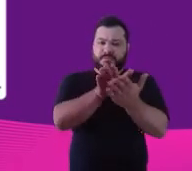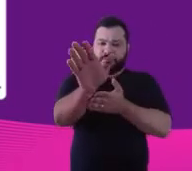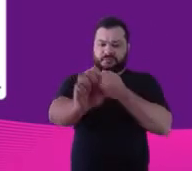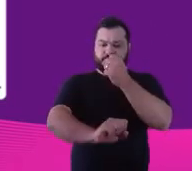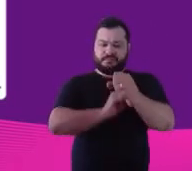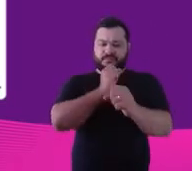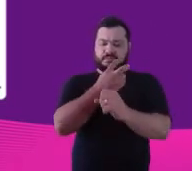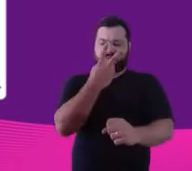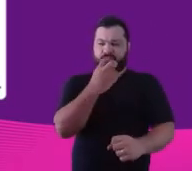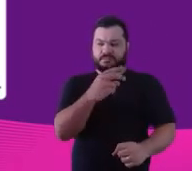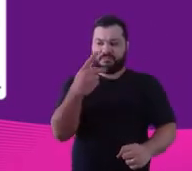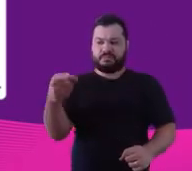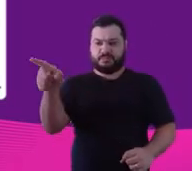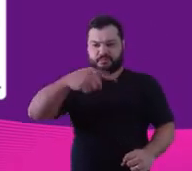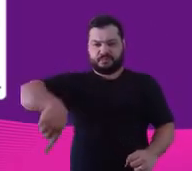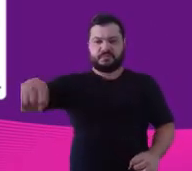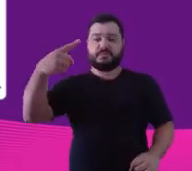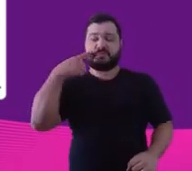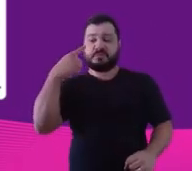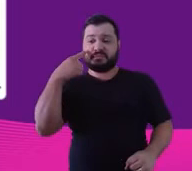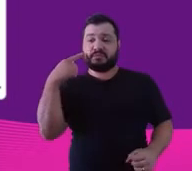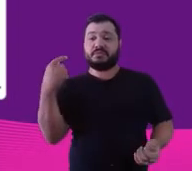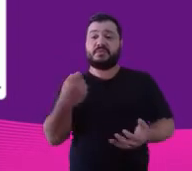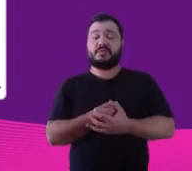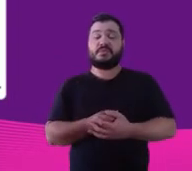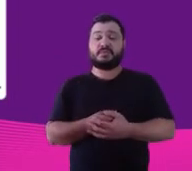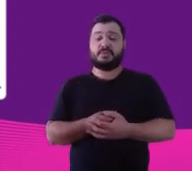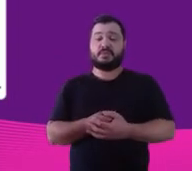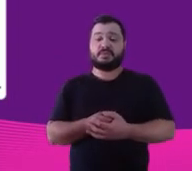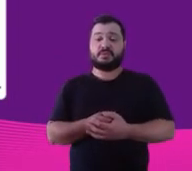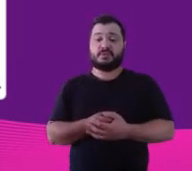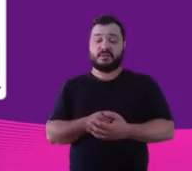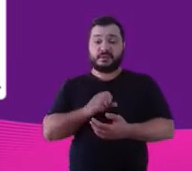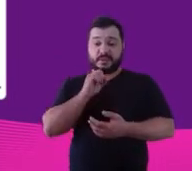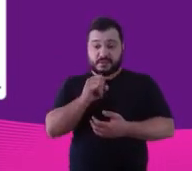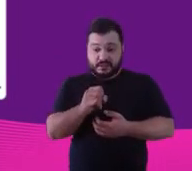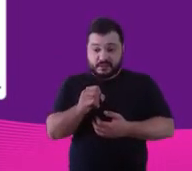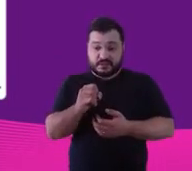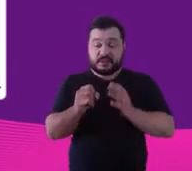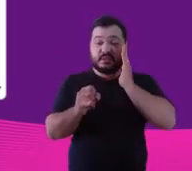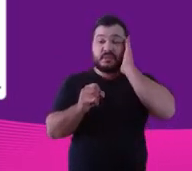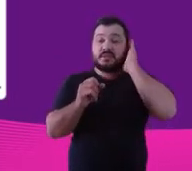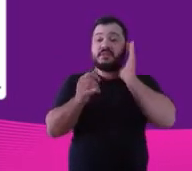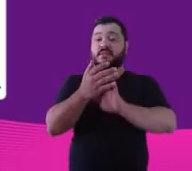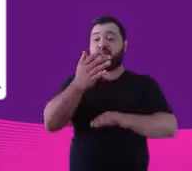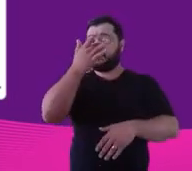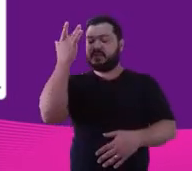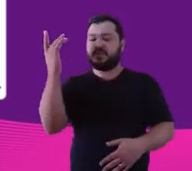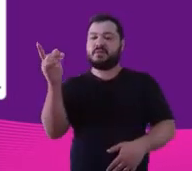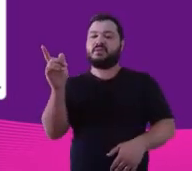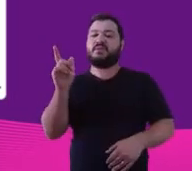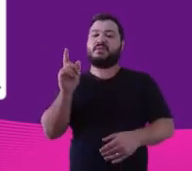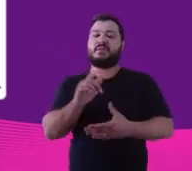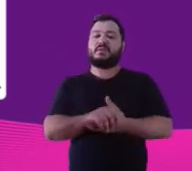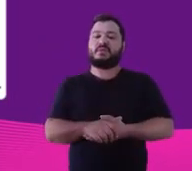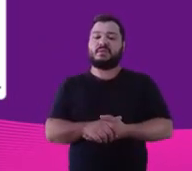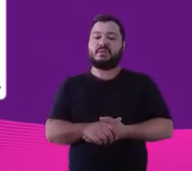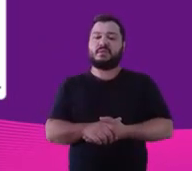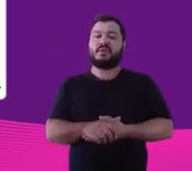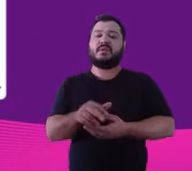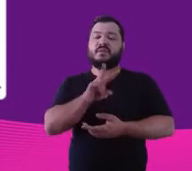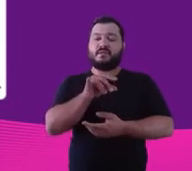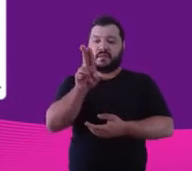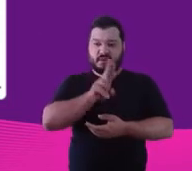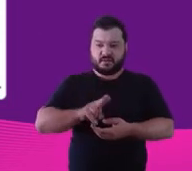2021 seja em que o transplantes se outras pode ser considera-se paciente é considerado elegível Transportes vais